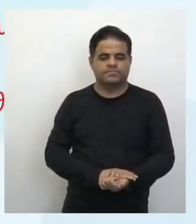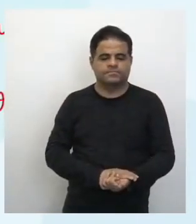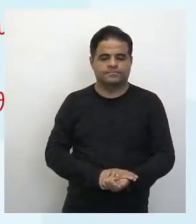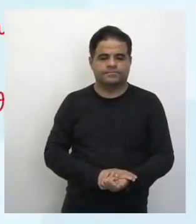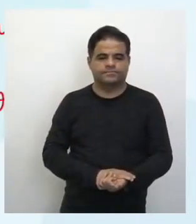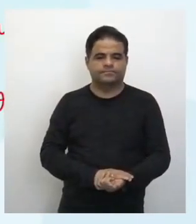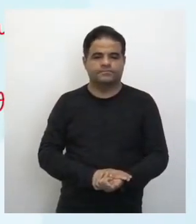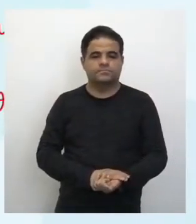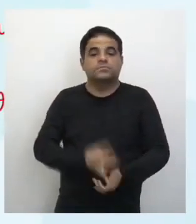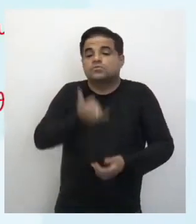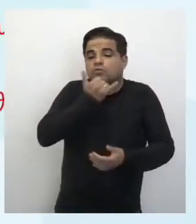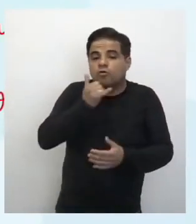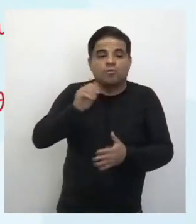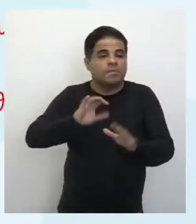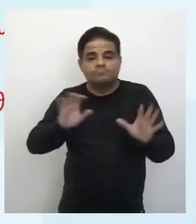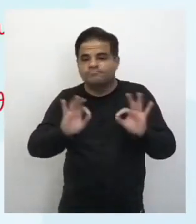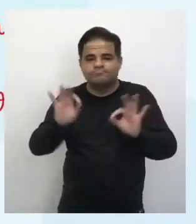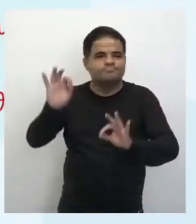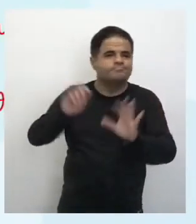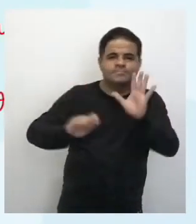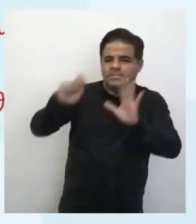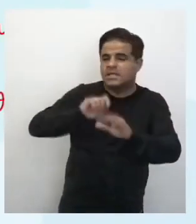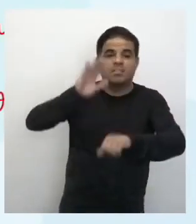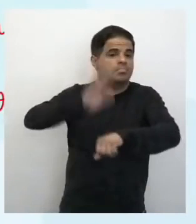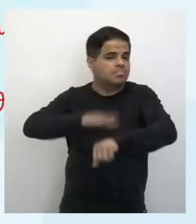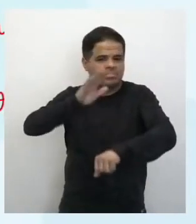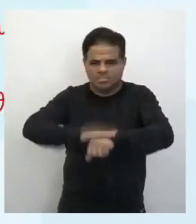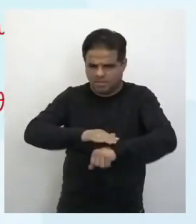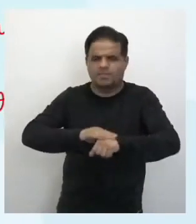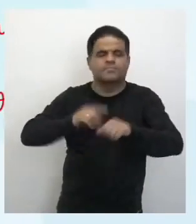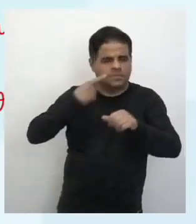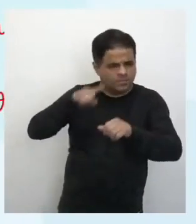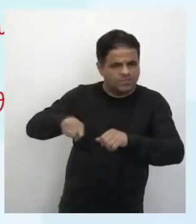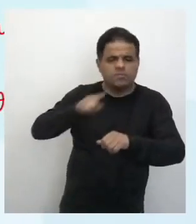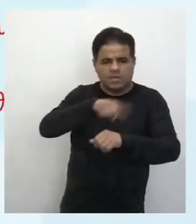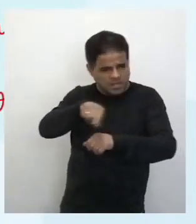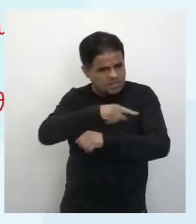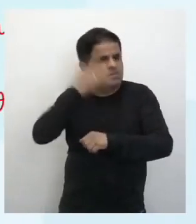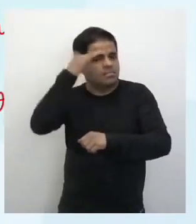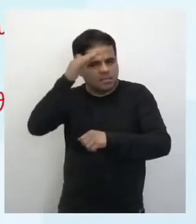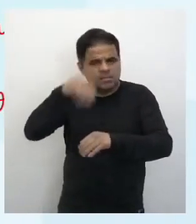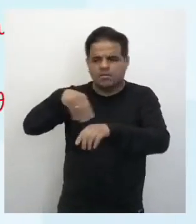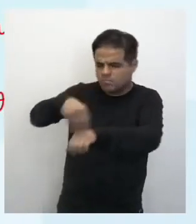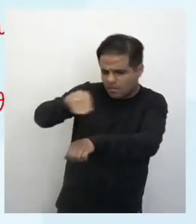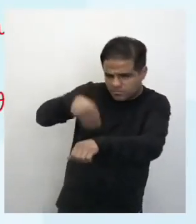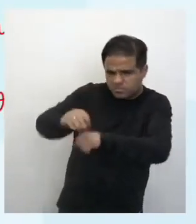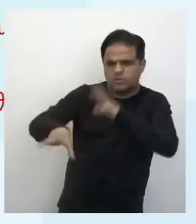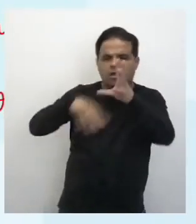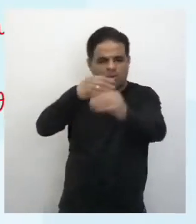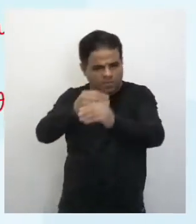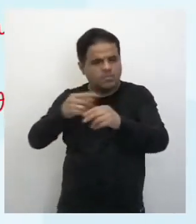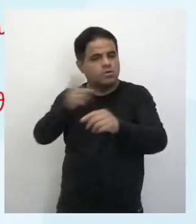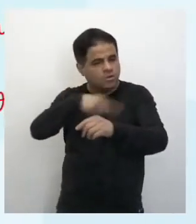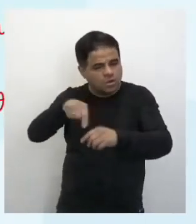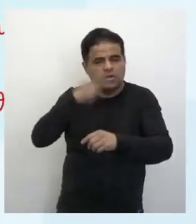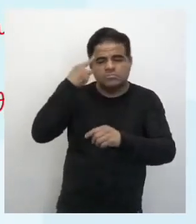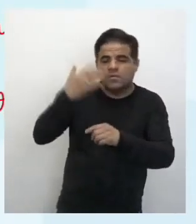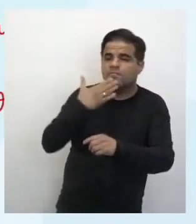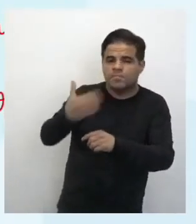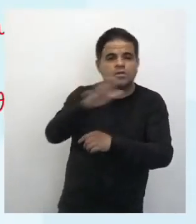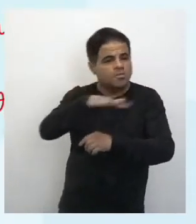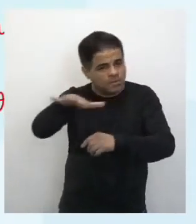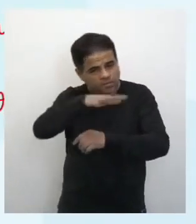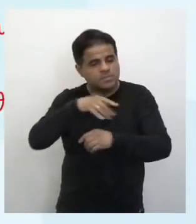Ó, desculpa aí, gente, porque o negócio está no tempo. Então é isso, você vê como eles entenderam, né? Passaram os complementos que a gente estava